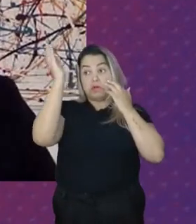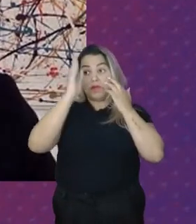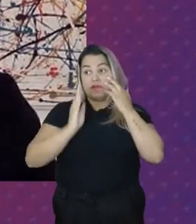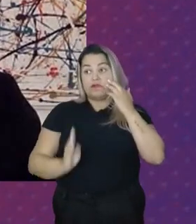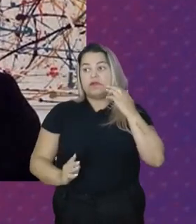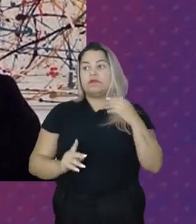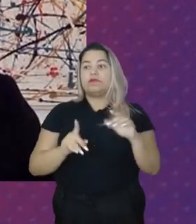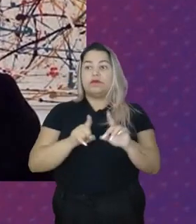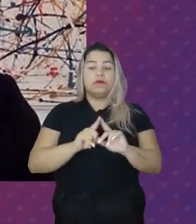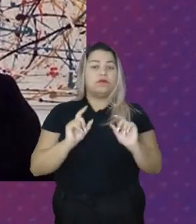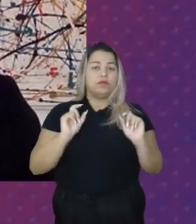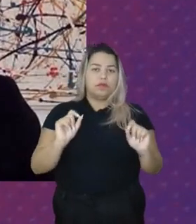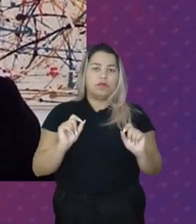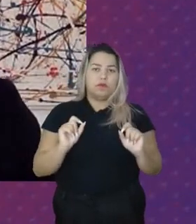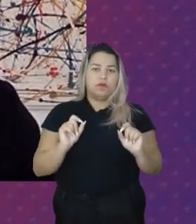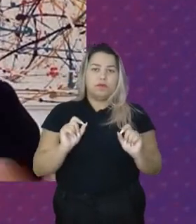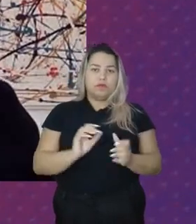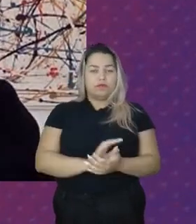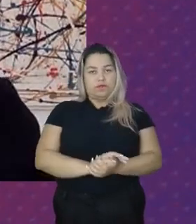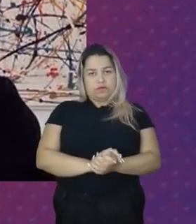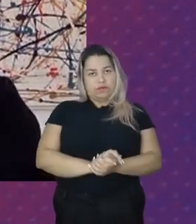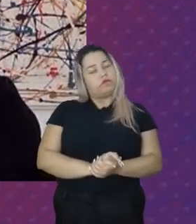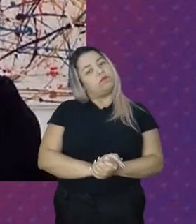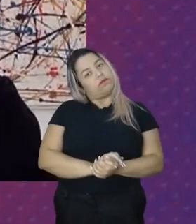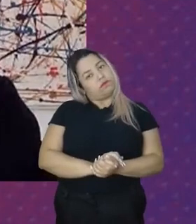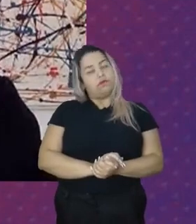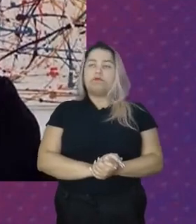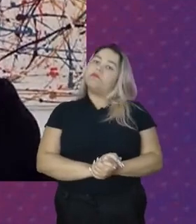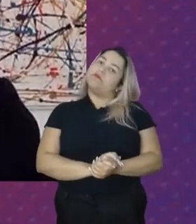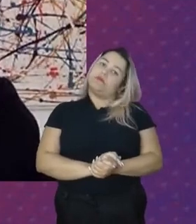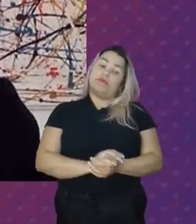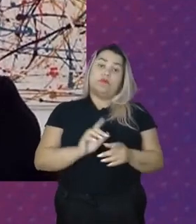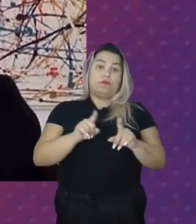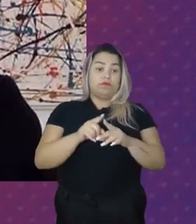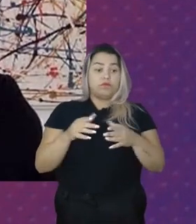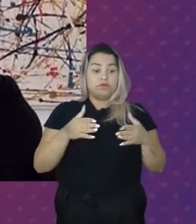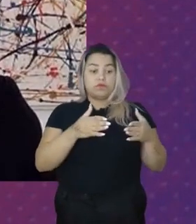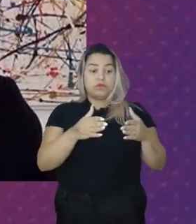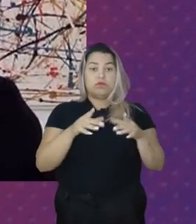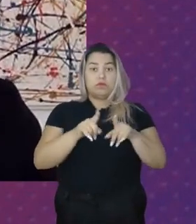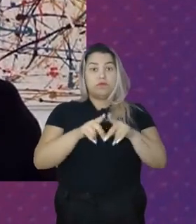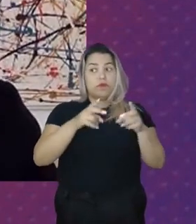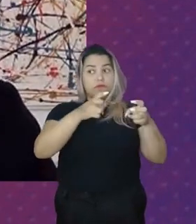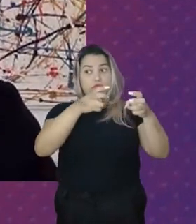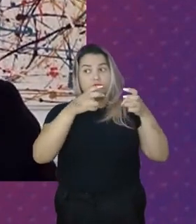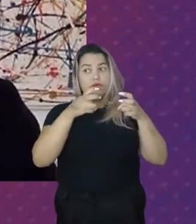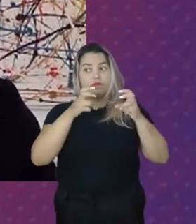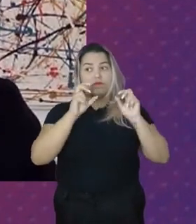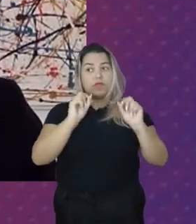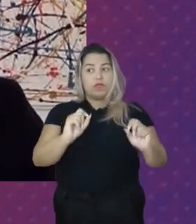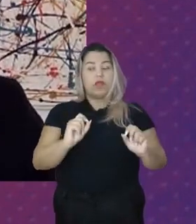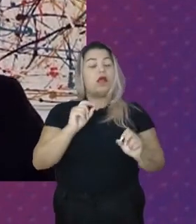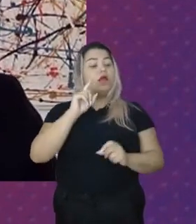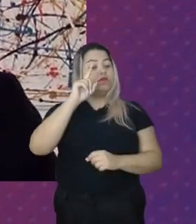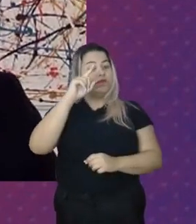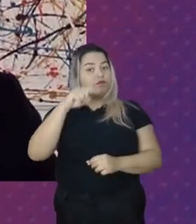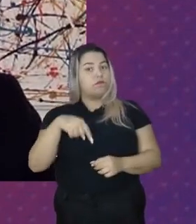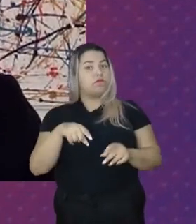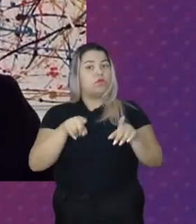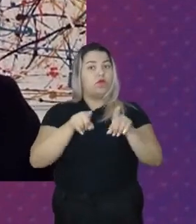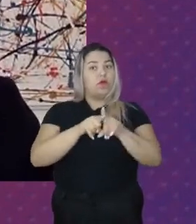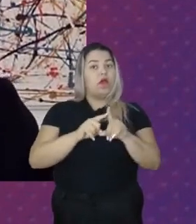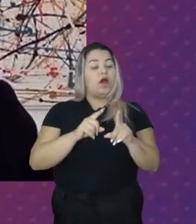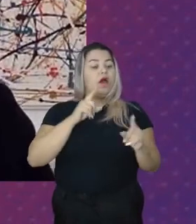e evidenciou, portanto, a partir da sua trajetória, uma percepção acerca dessa